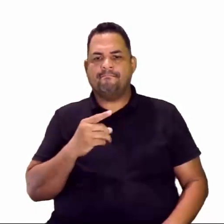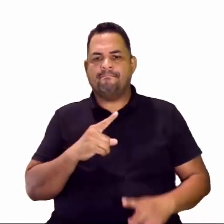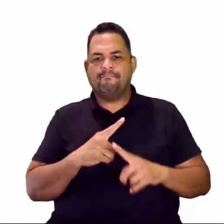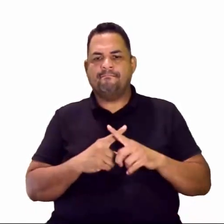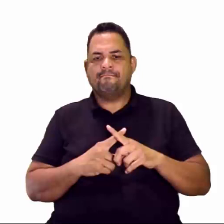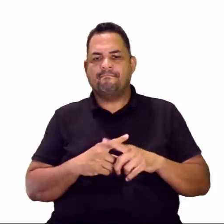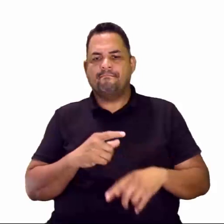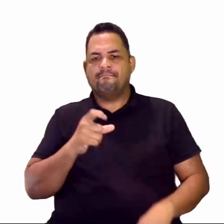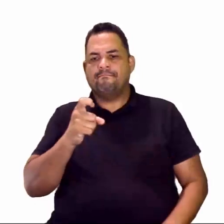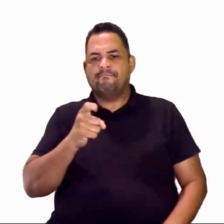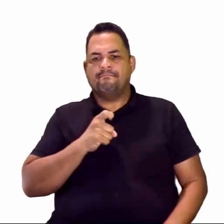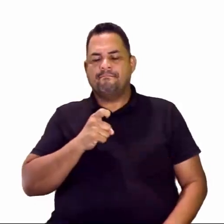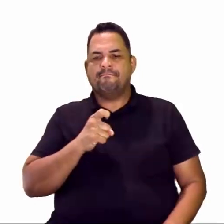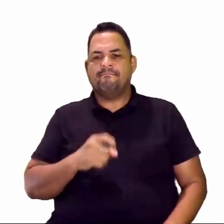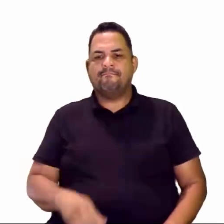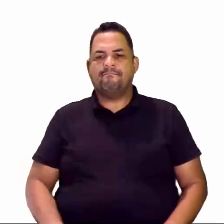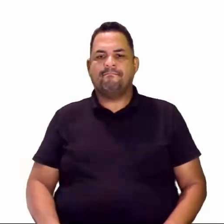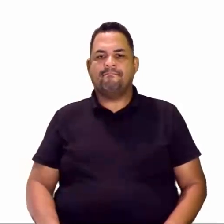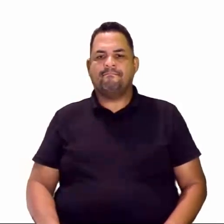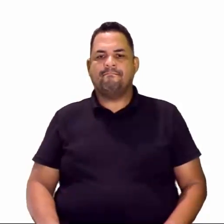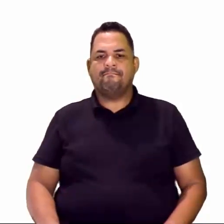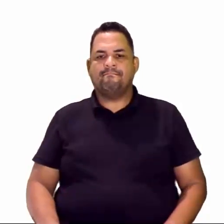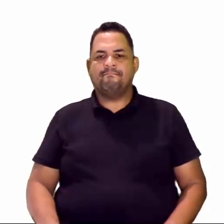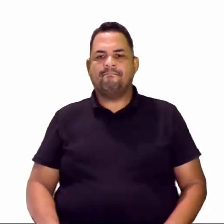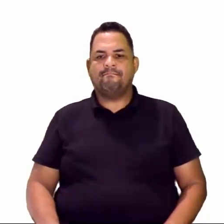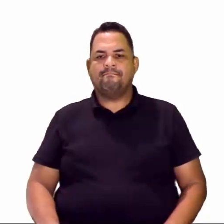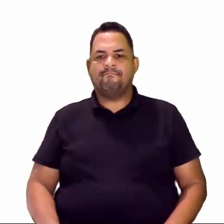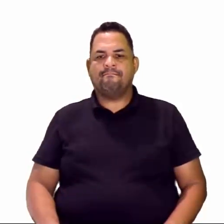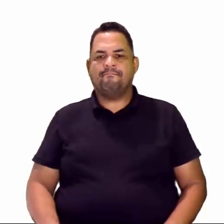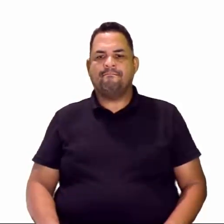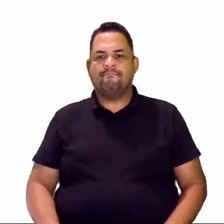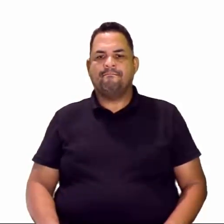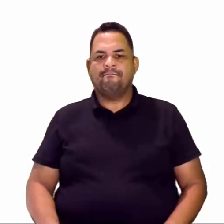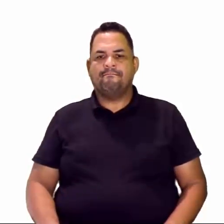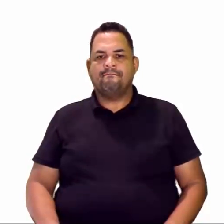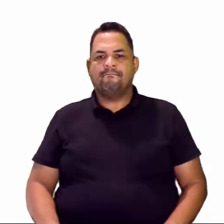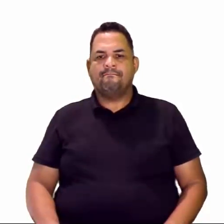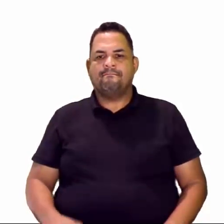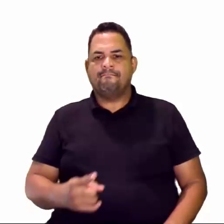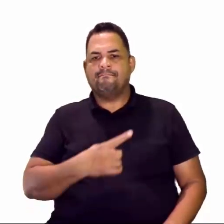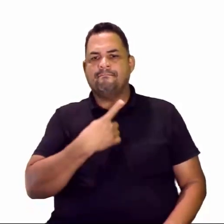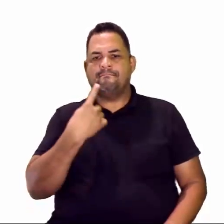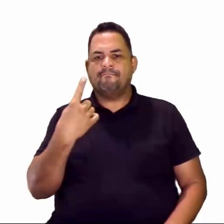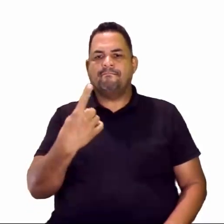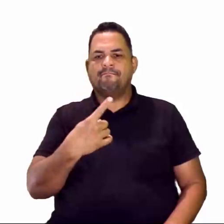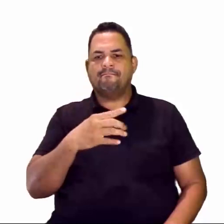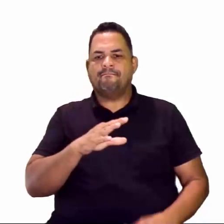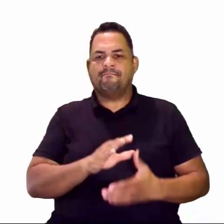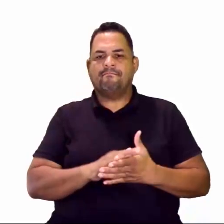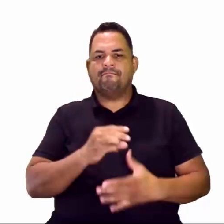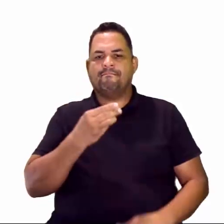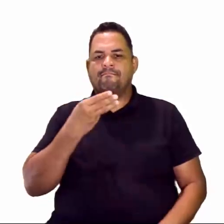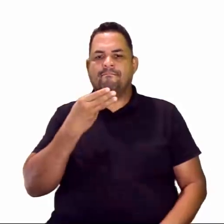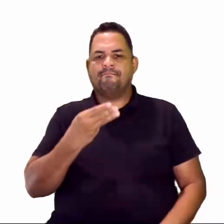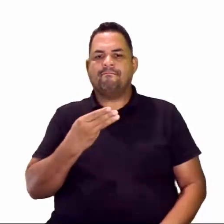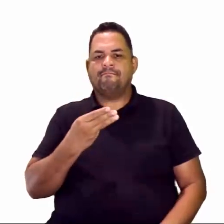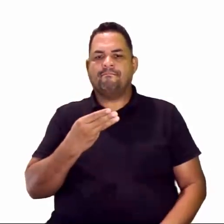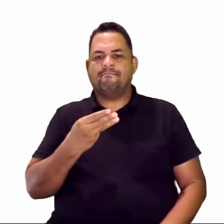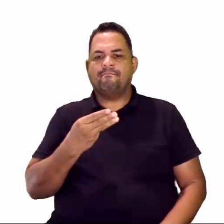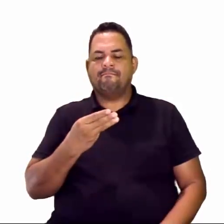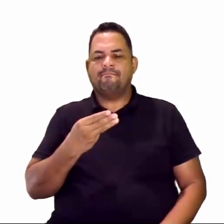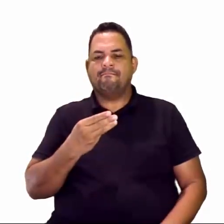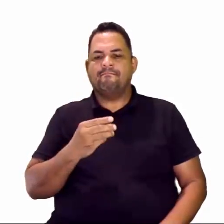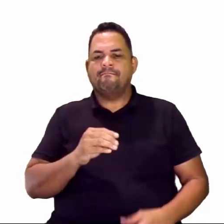34 vezes X, ok? Então aqui nós temos 34 vezes